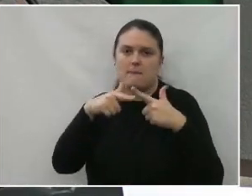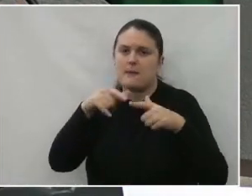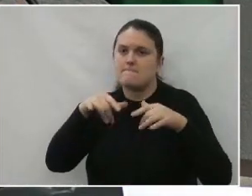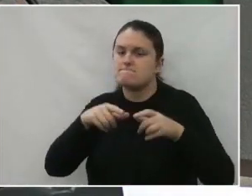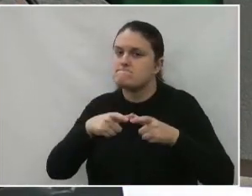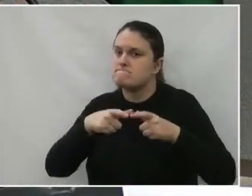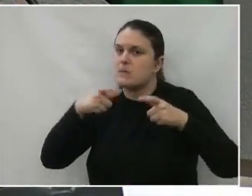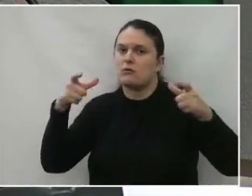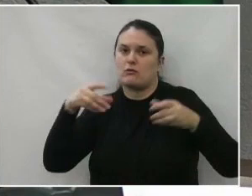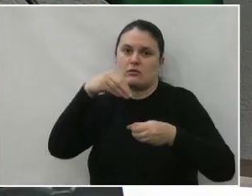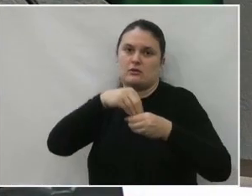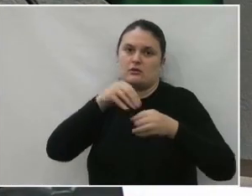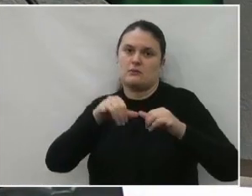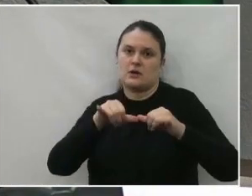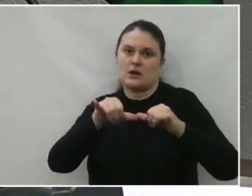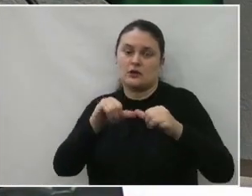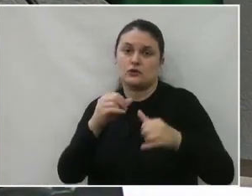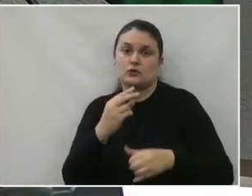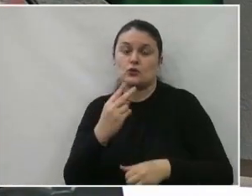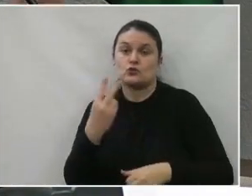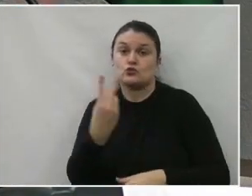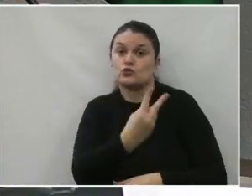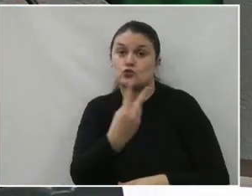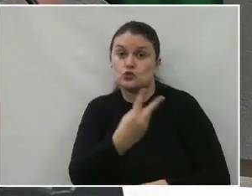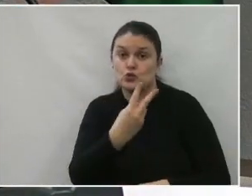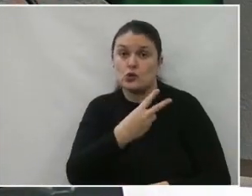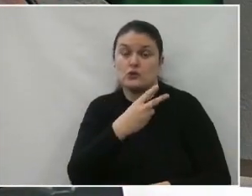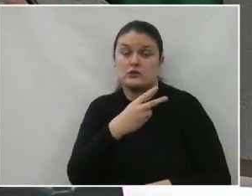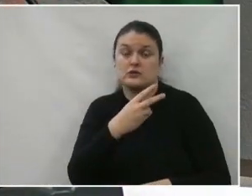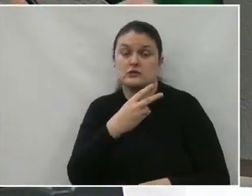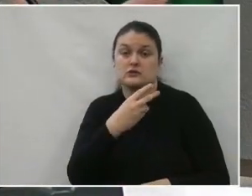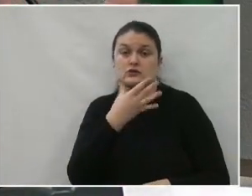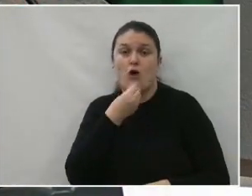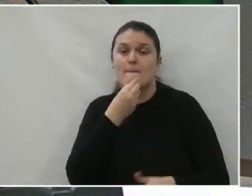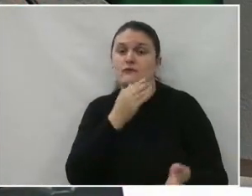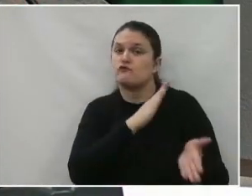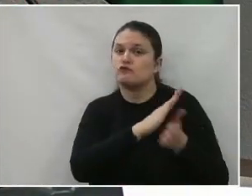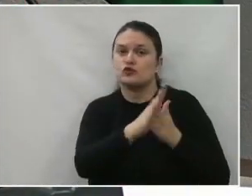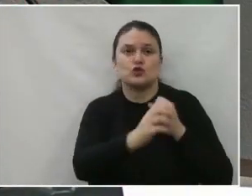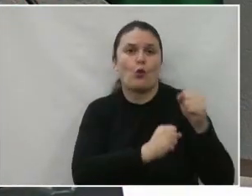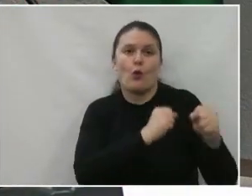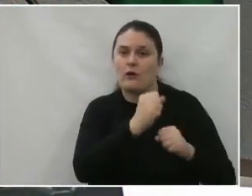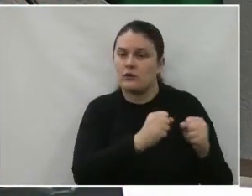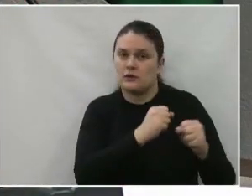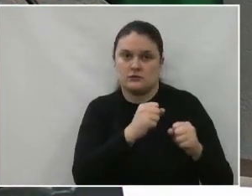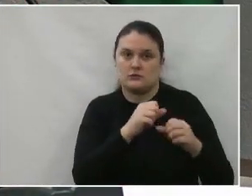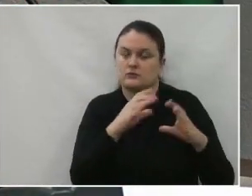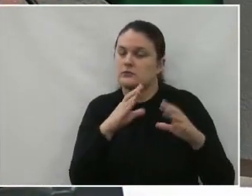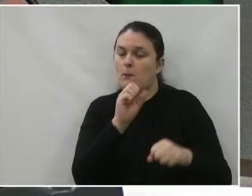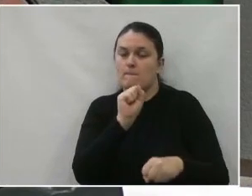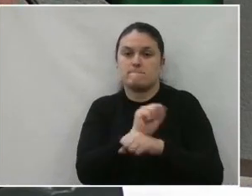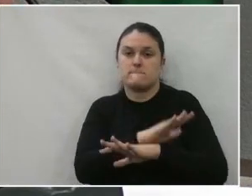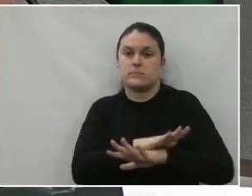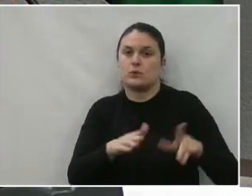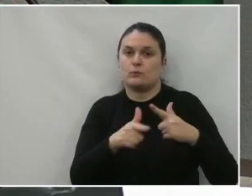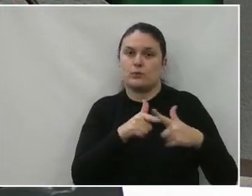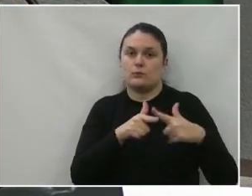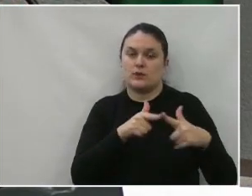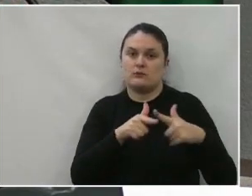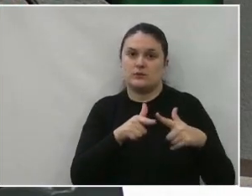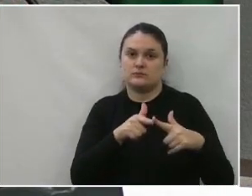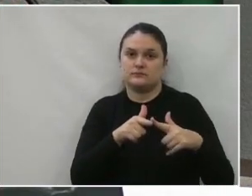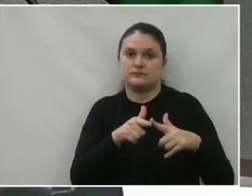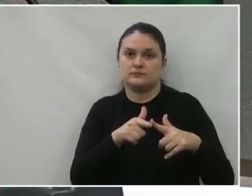indivíduos acabaram, então, ainda correndo, indo embora, e ali cessou o ato. Apesar de eles